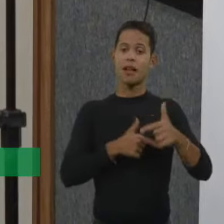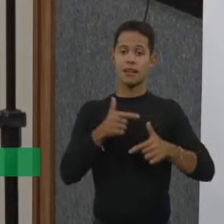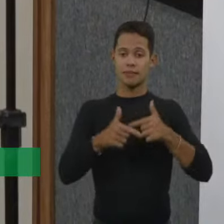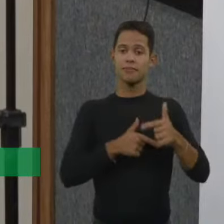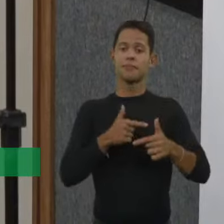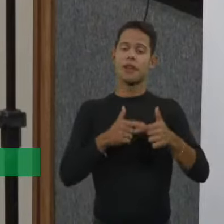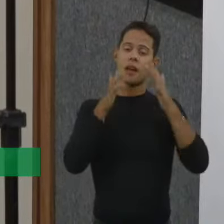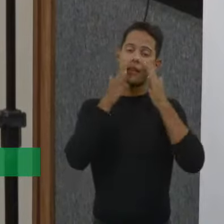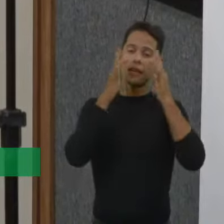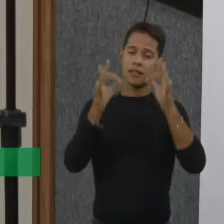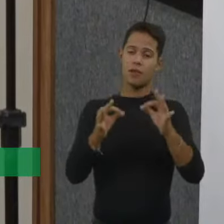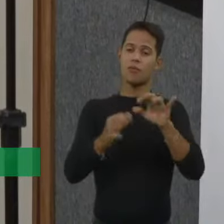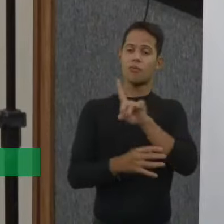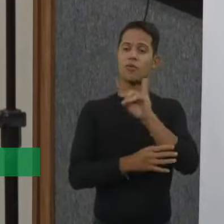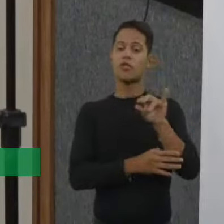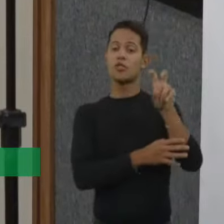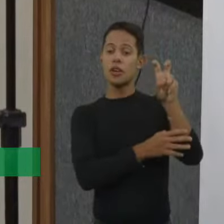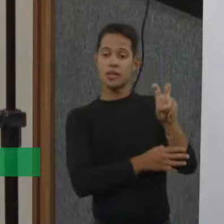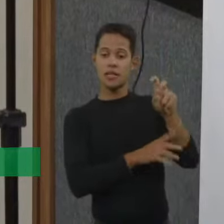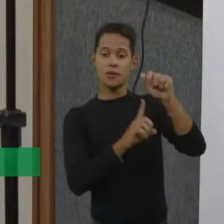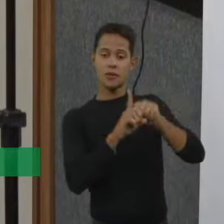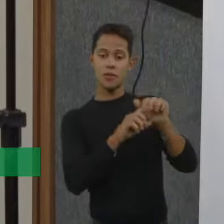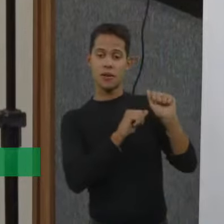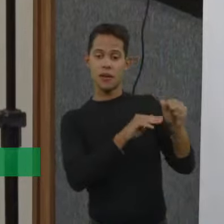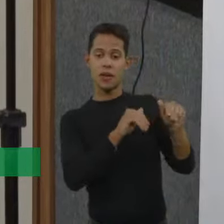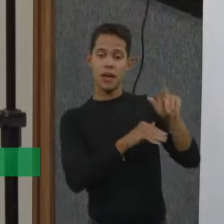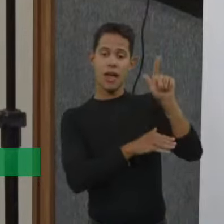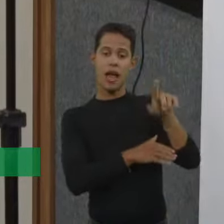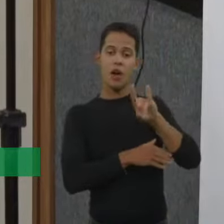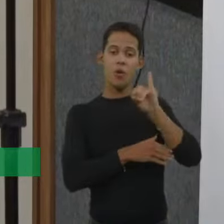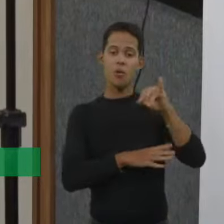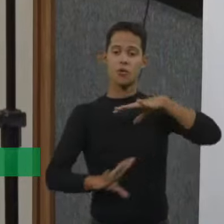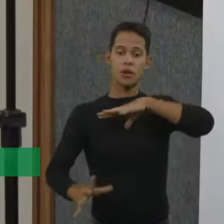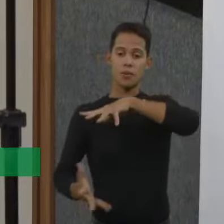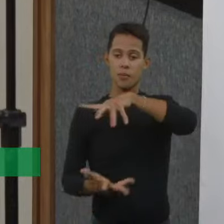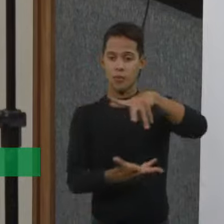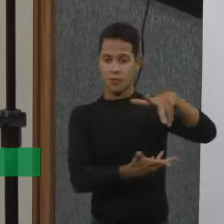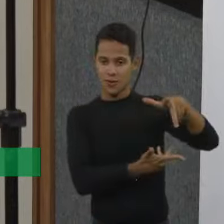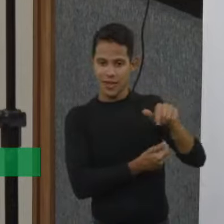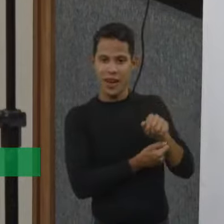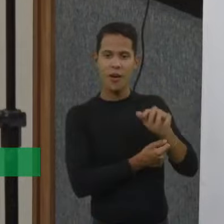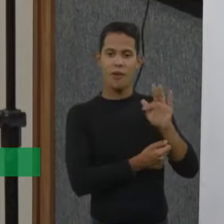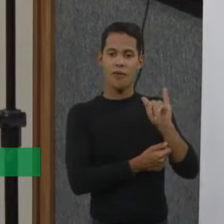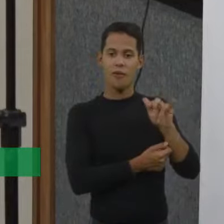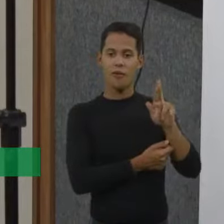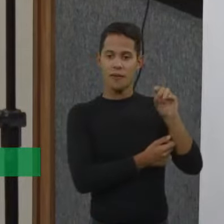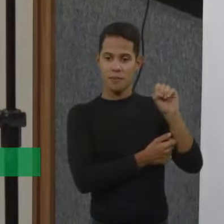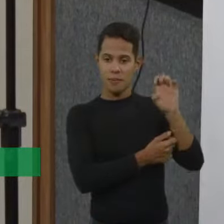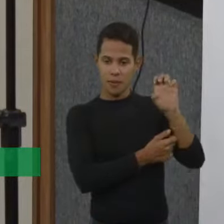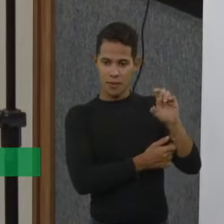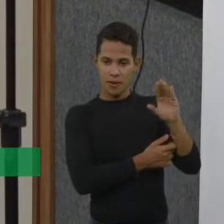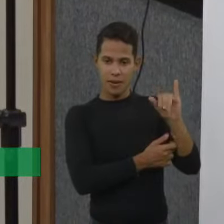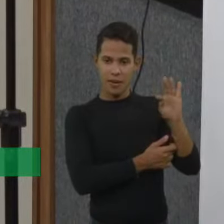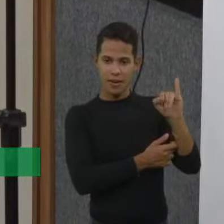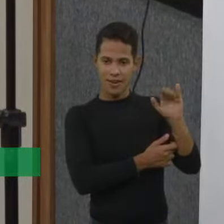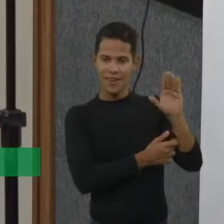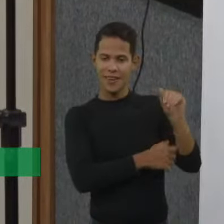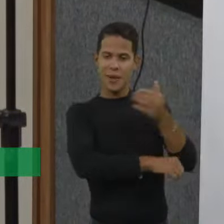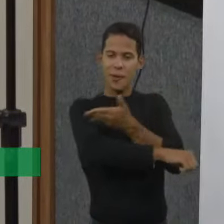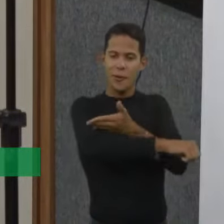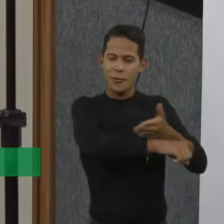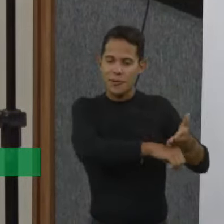5 de setembro é o dia mundial da fibrose cística, a gente chama de setembro roxo, Vocês já devem ter visto por aí, luzes roxas